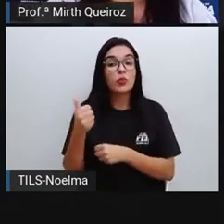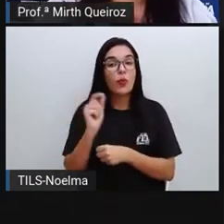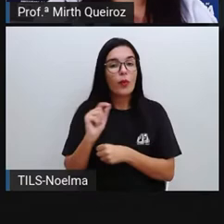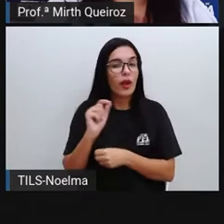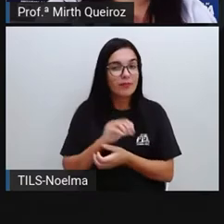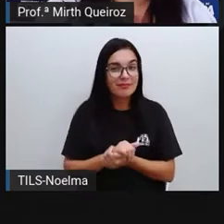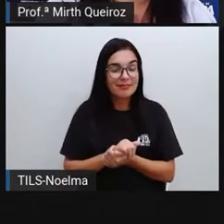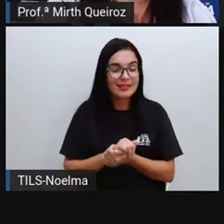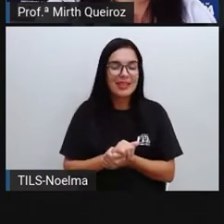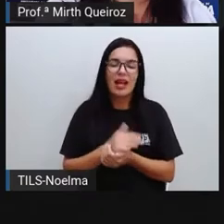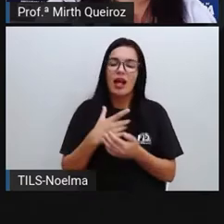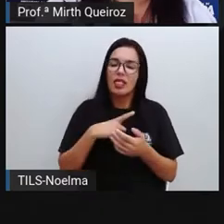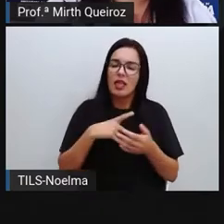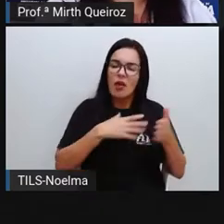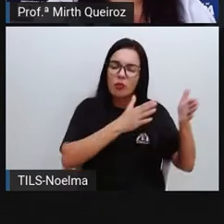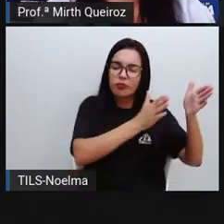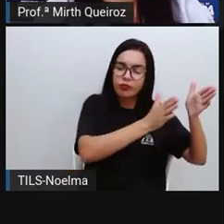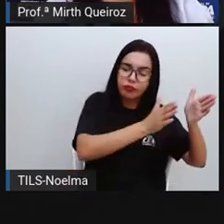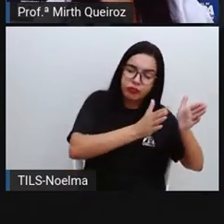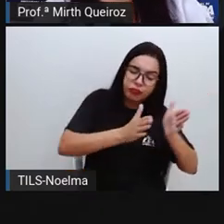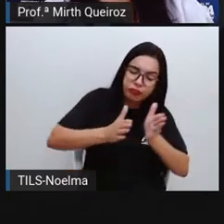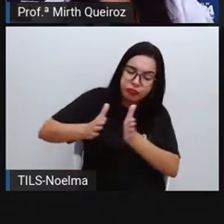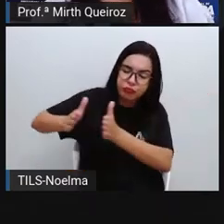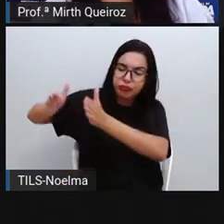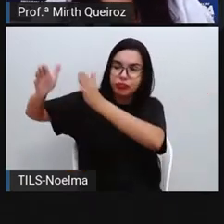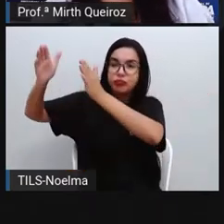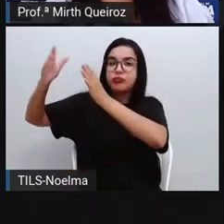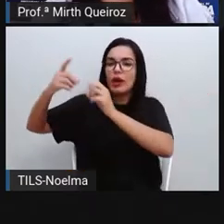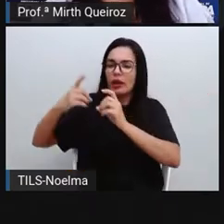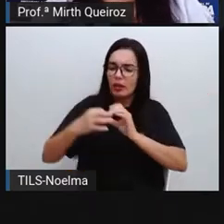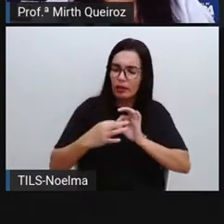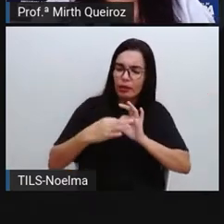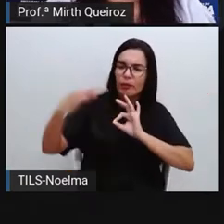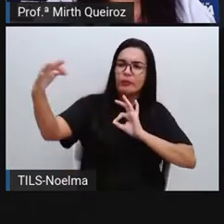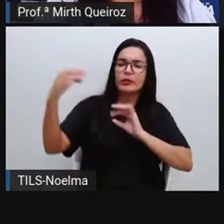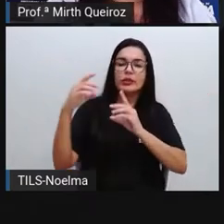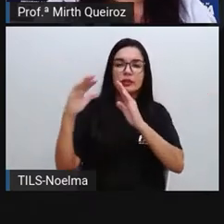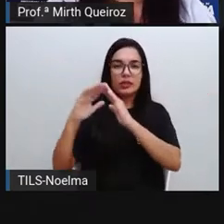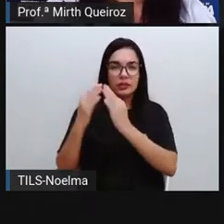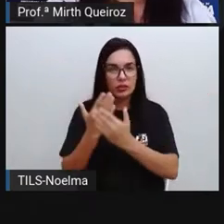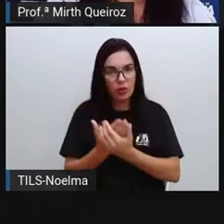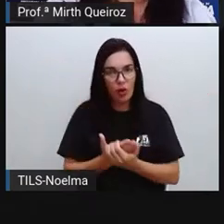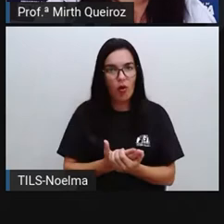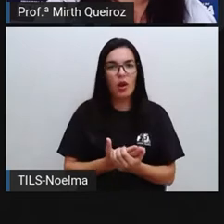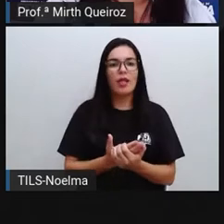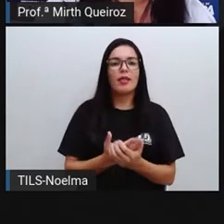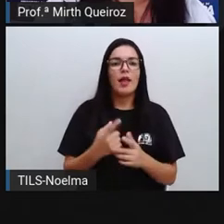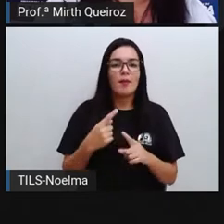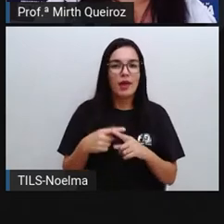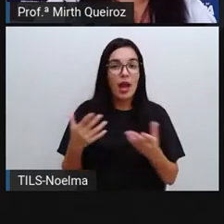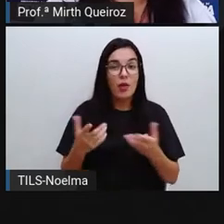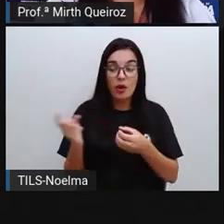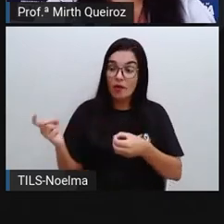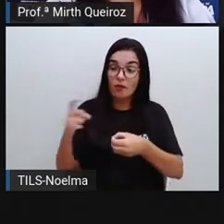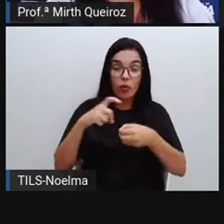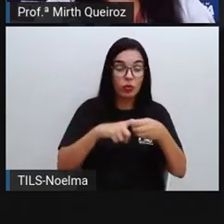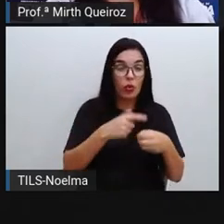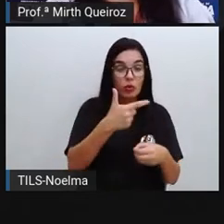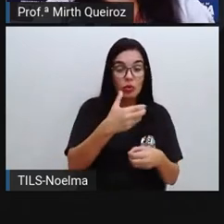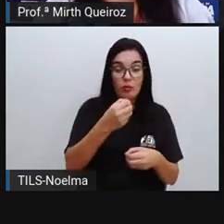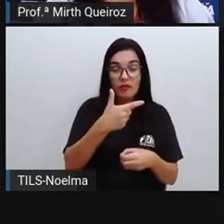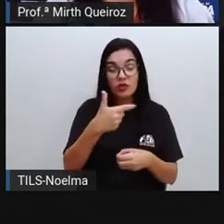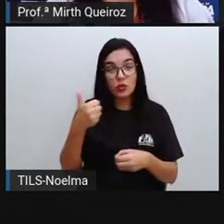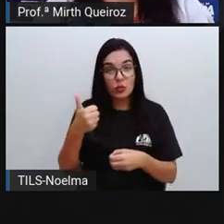passou por um longo período aí longe das escolas, né? Em 2021 foi quando aconteceu o nosso retorno, que aconteceu de